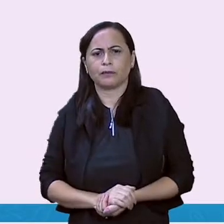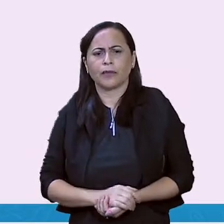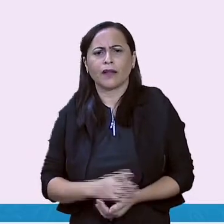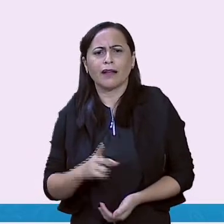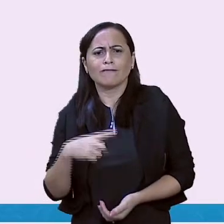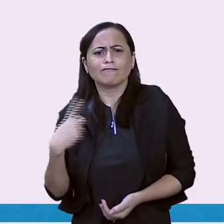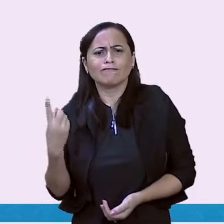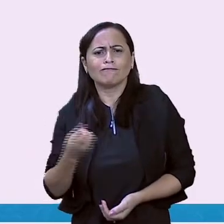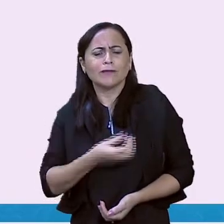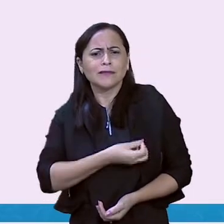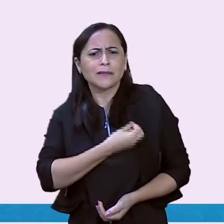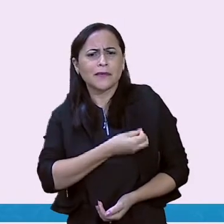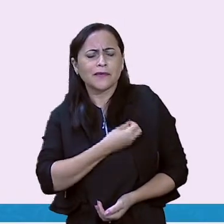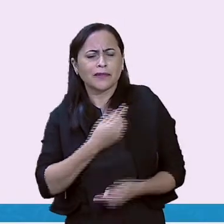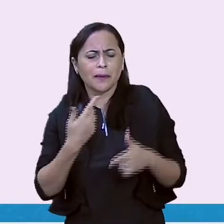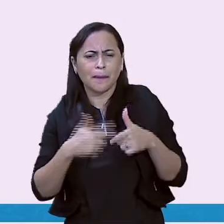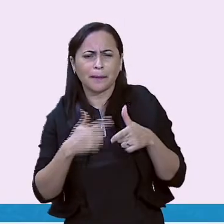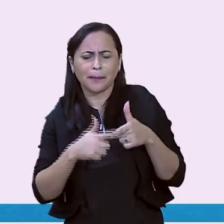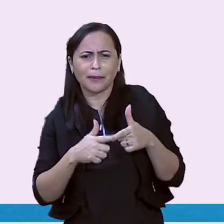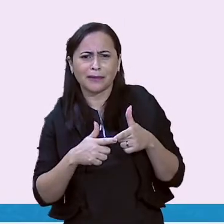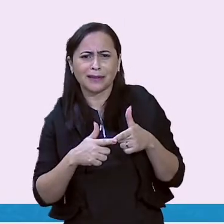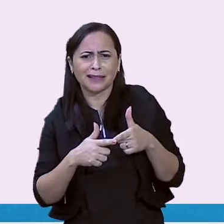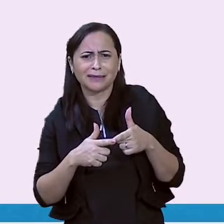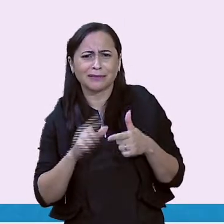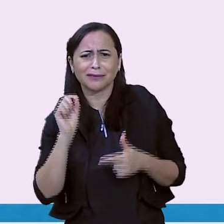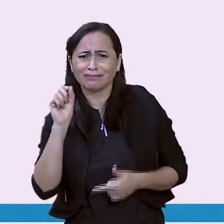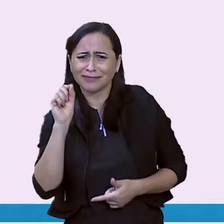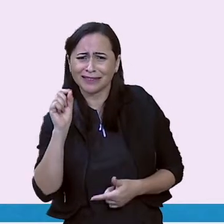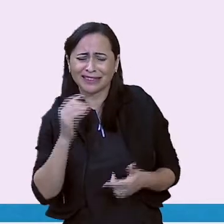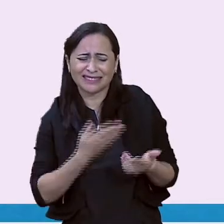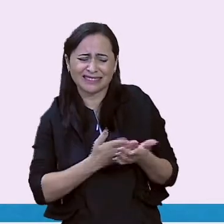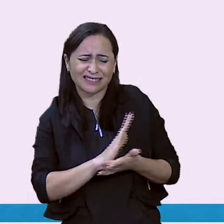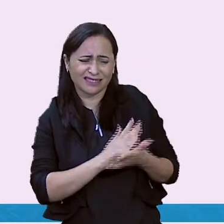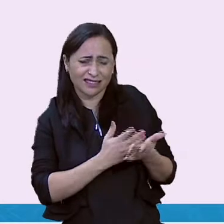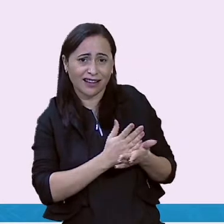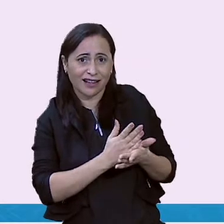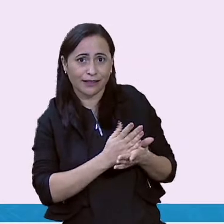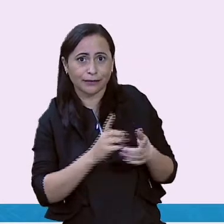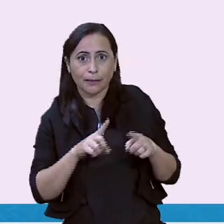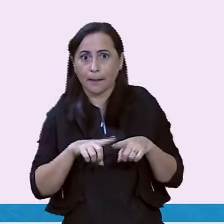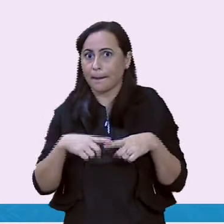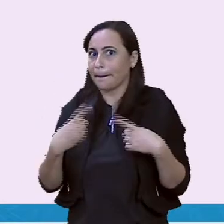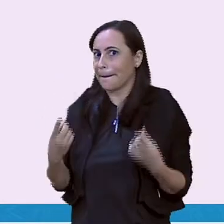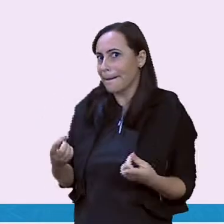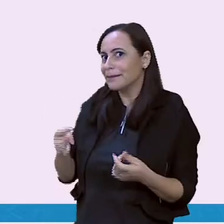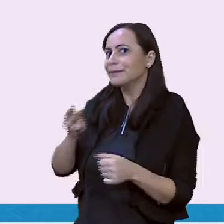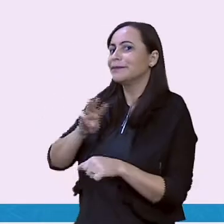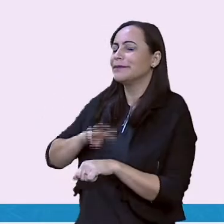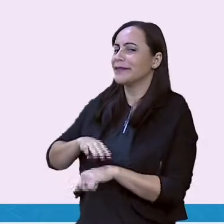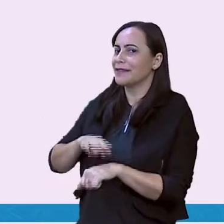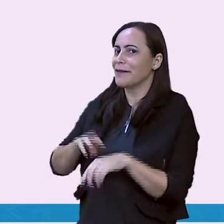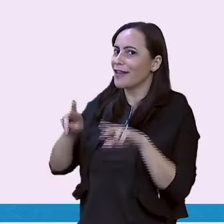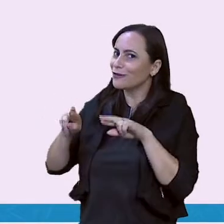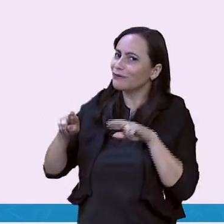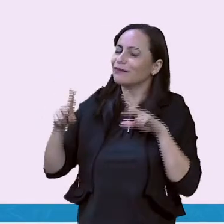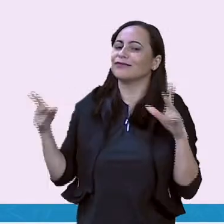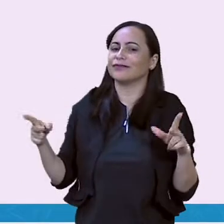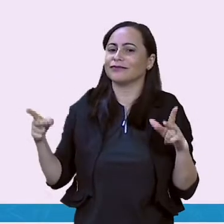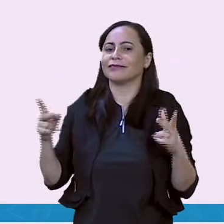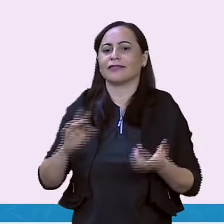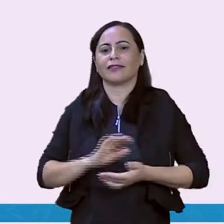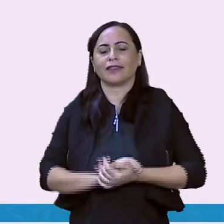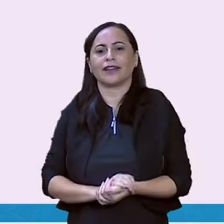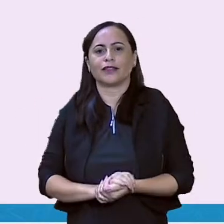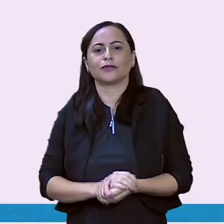pode ser uma chateação, verdade. Mas em matemática é outra coisa. Problema